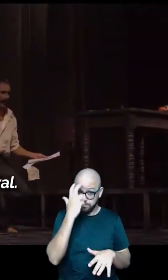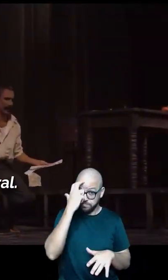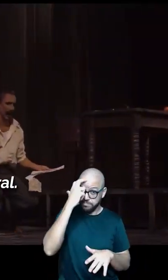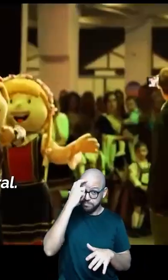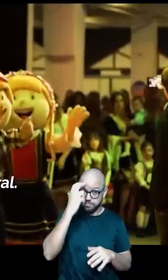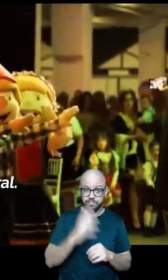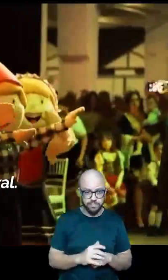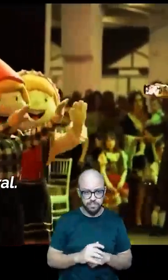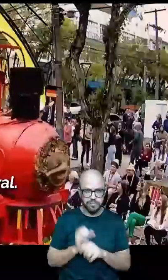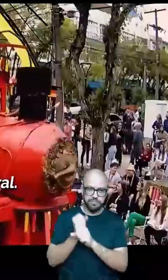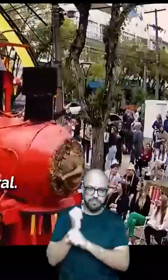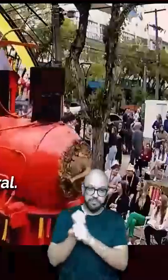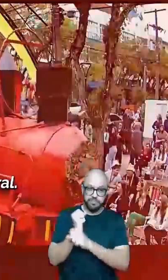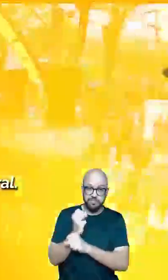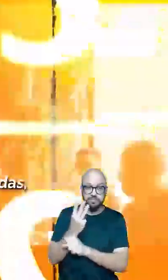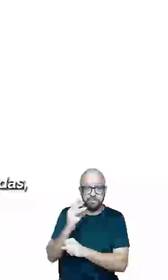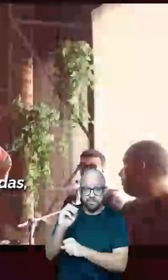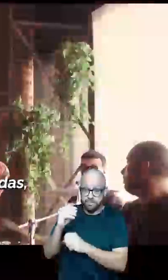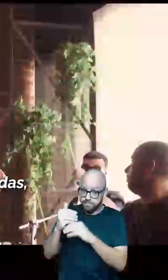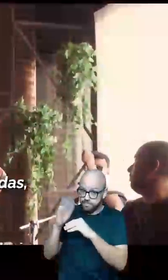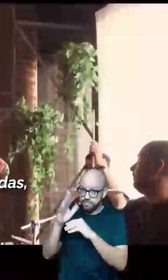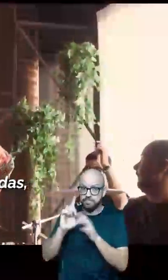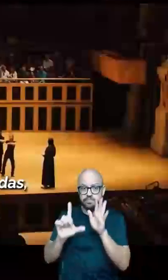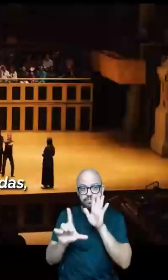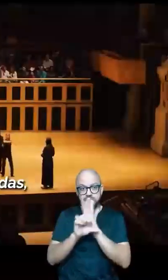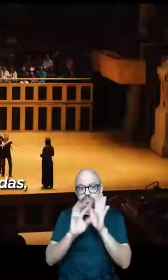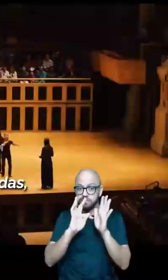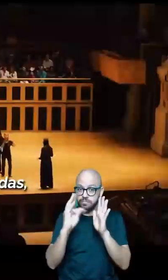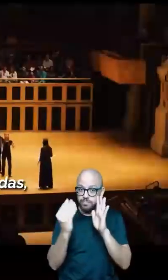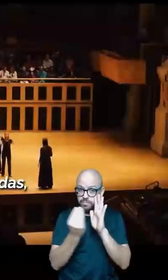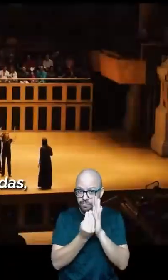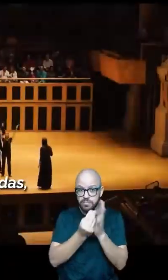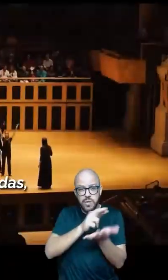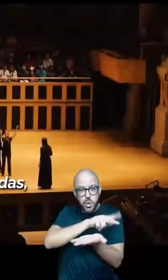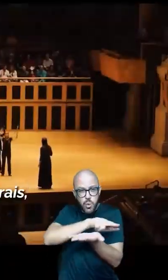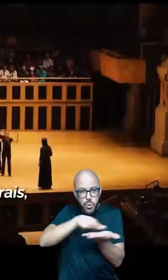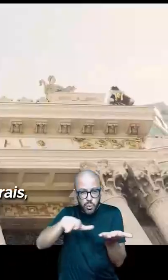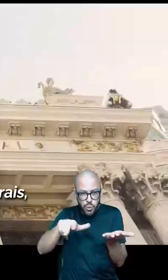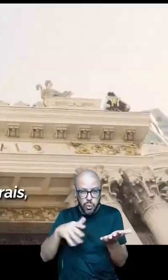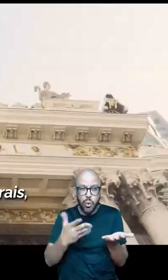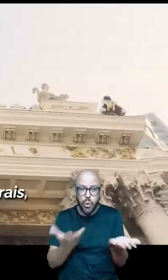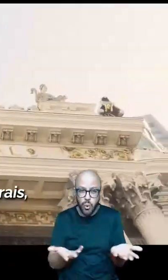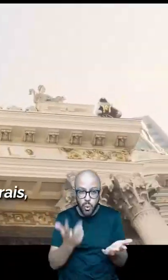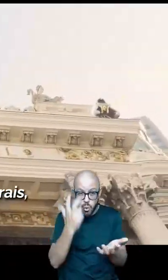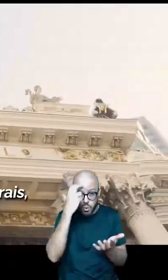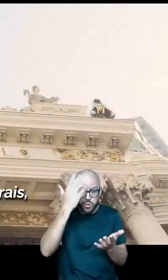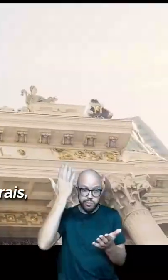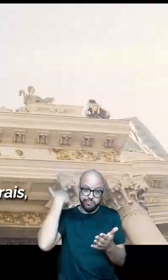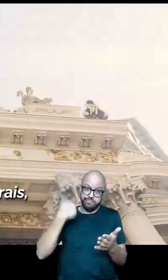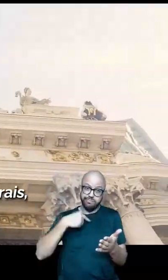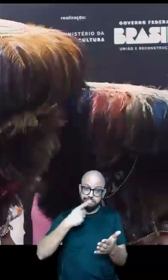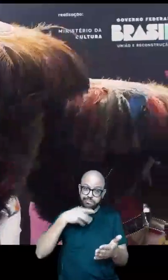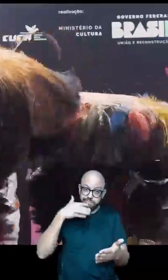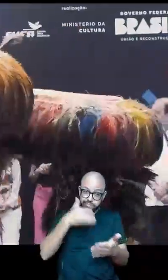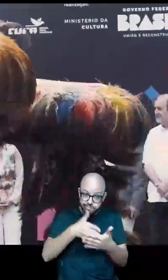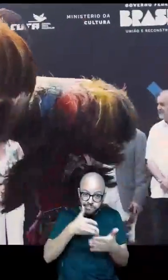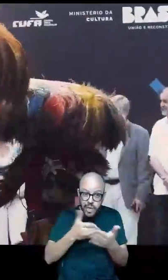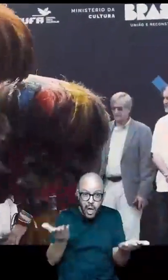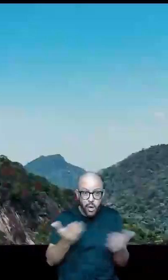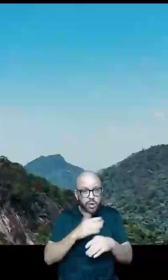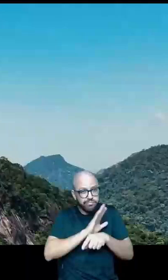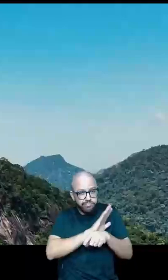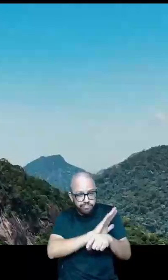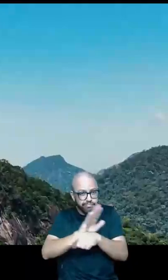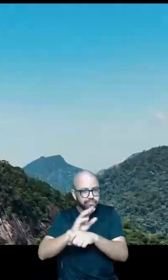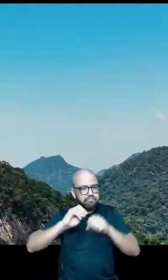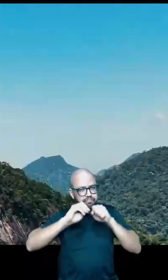e à difusão cultural. Ao longo de mais de 3 décadas, a Rouanet permitiu que inúmeras iniciativas culturais, antes